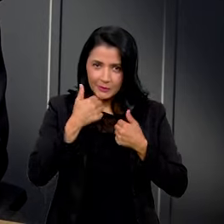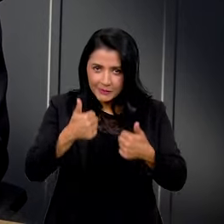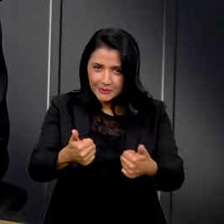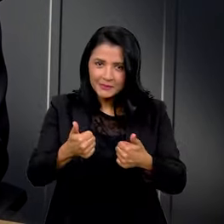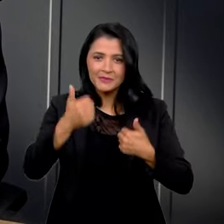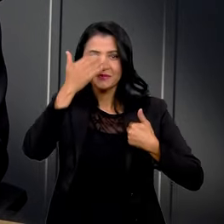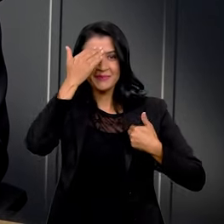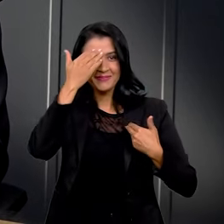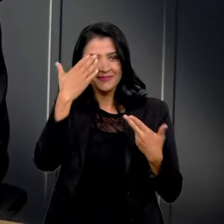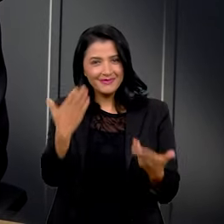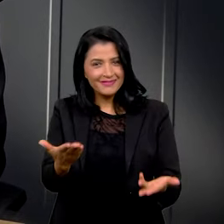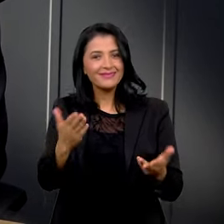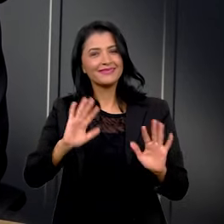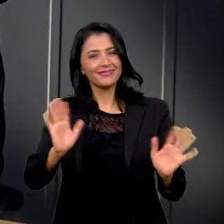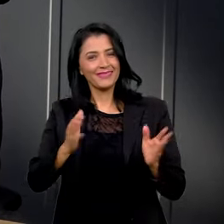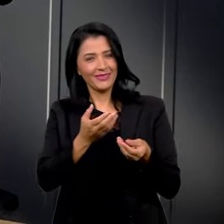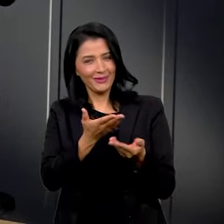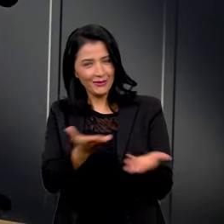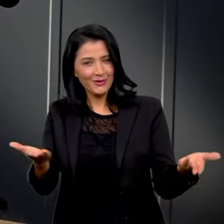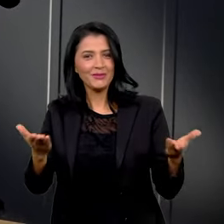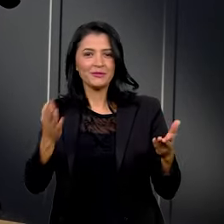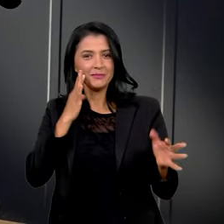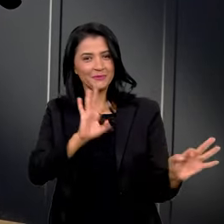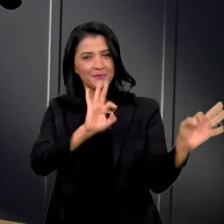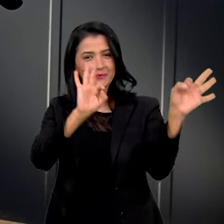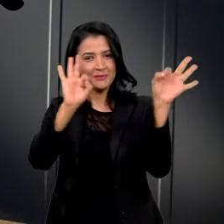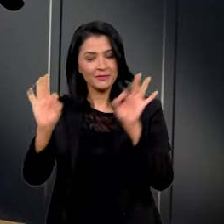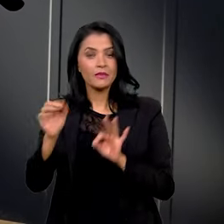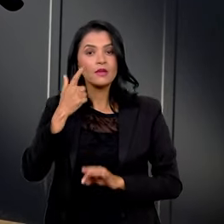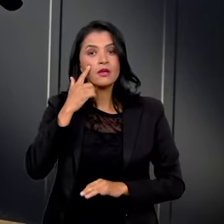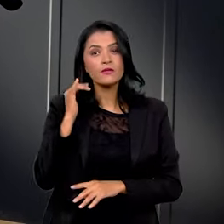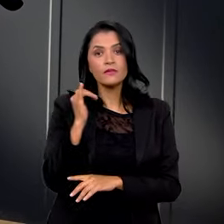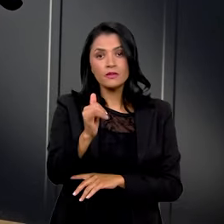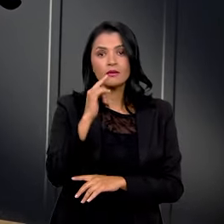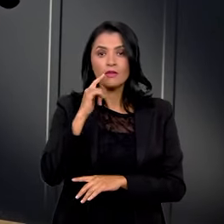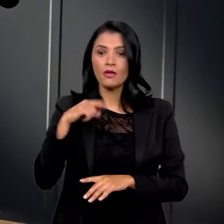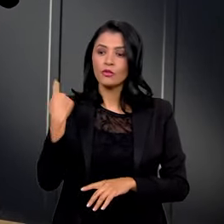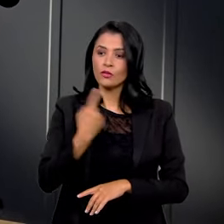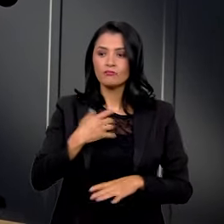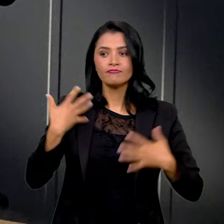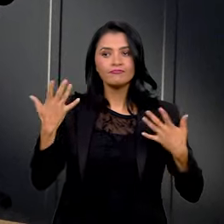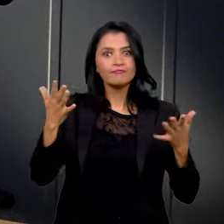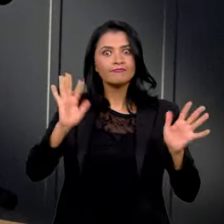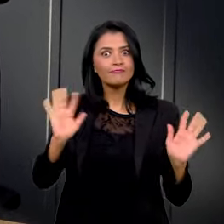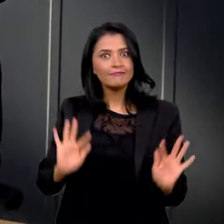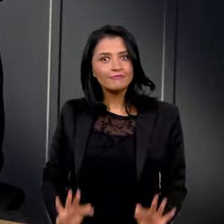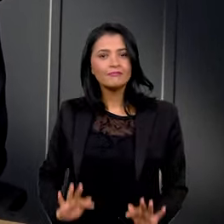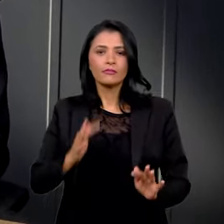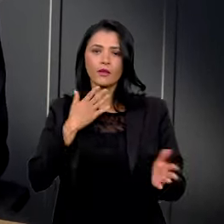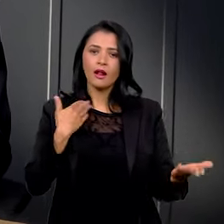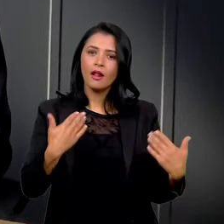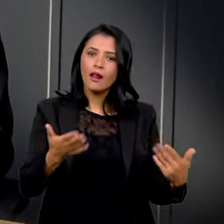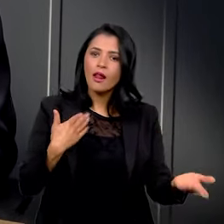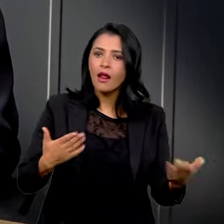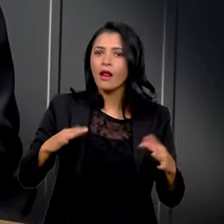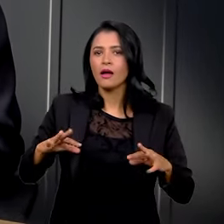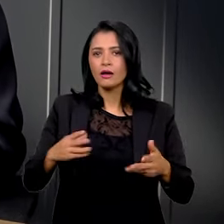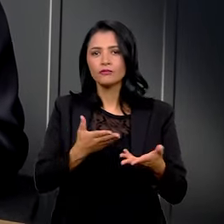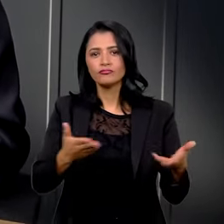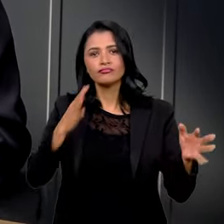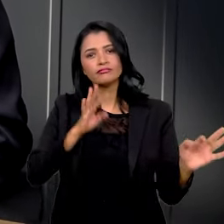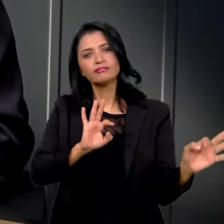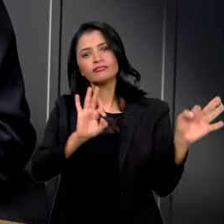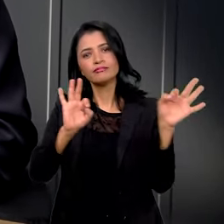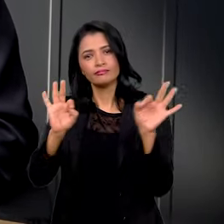bem obrigado Érica Olá todas as pessoas que estão nos acompanhando primeiro registrar aqui a nossa alegria de poder estar aqui dialogando né com todo mundo que tá